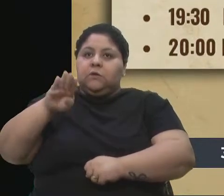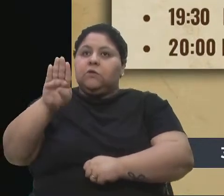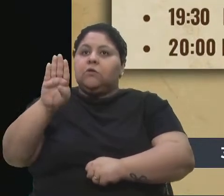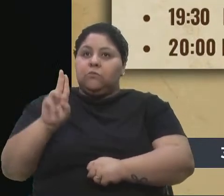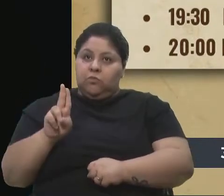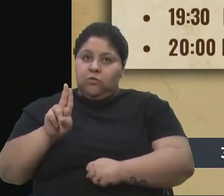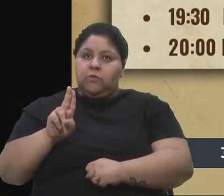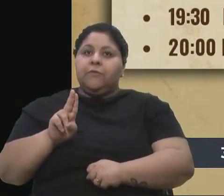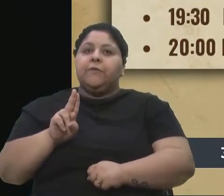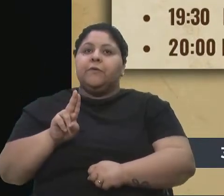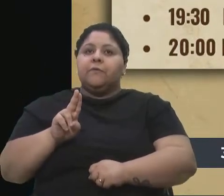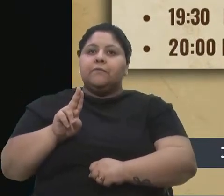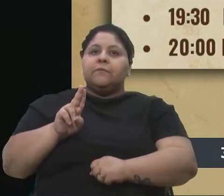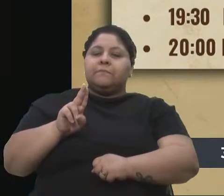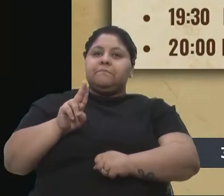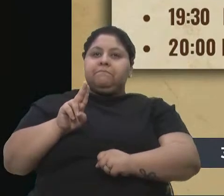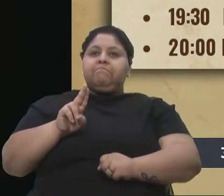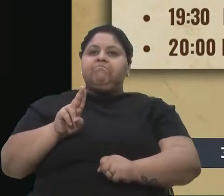Rua Sinimbu,